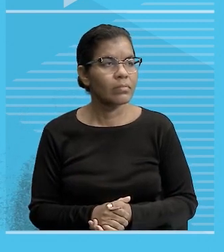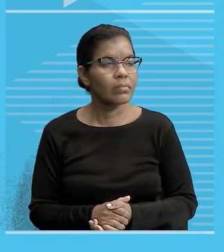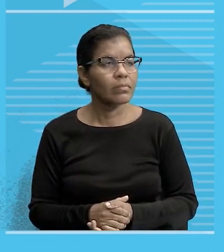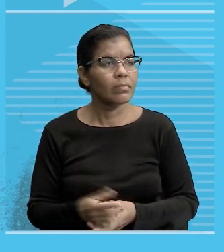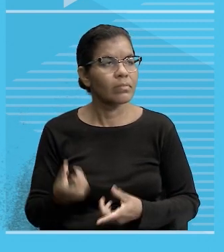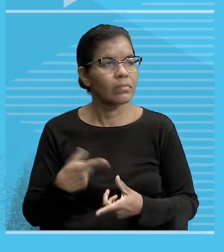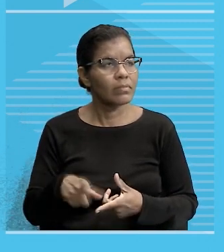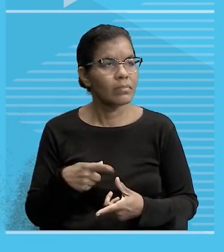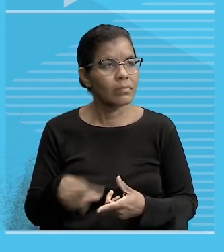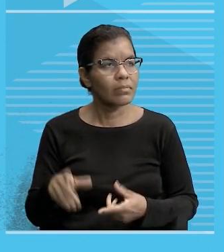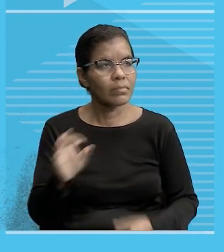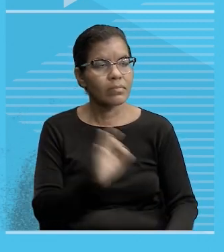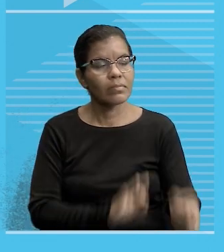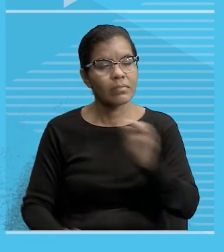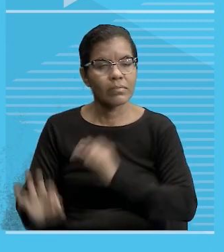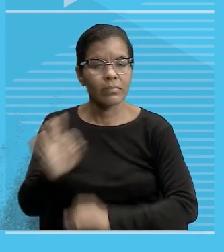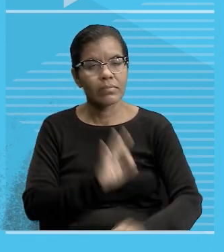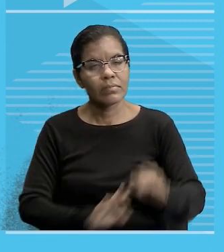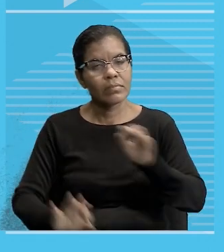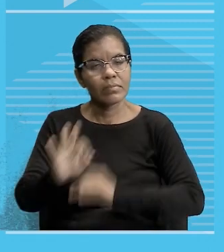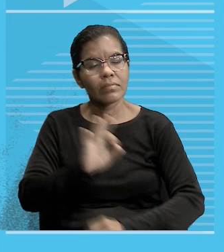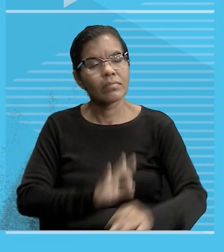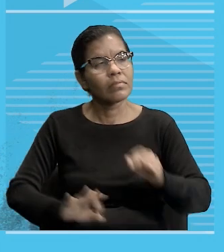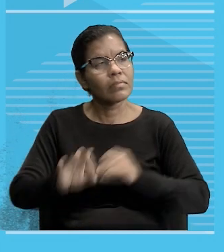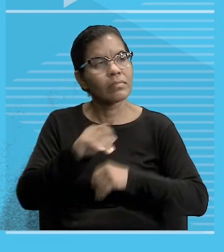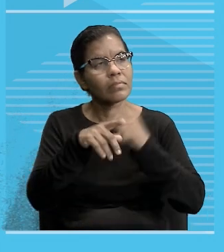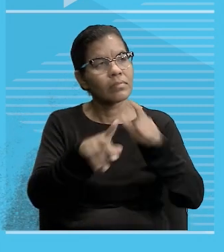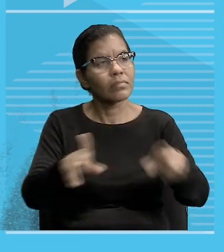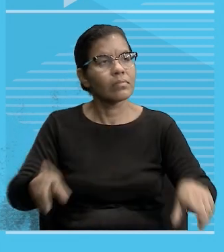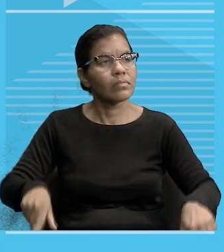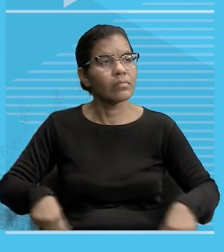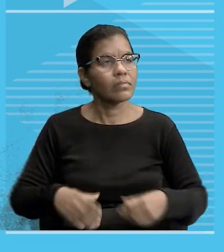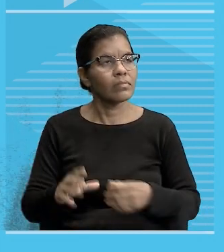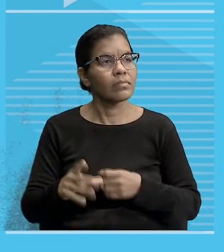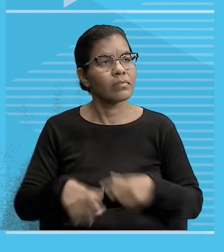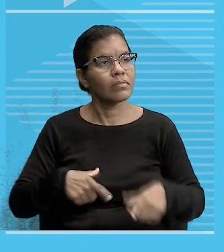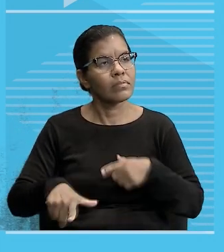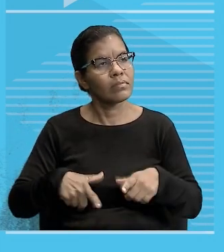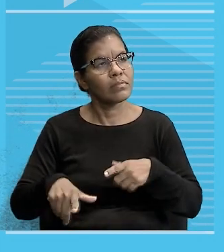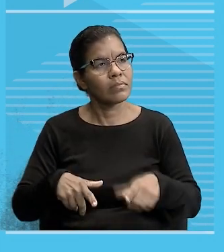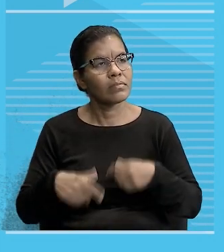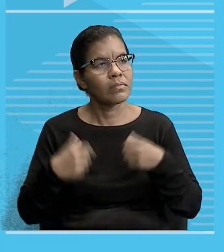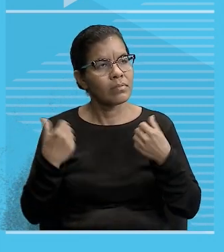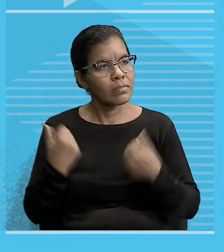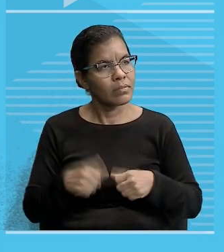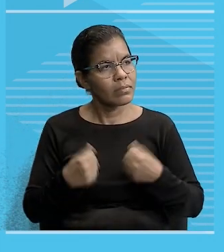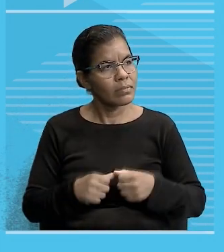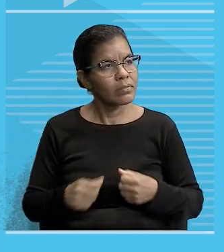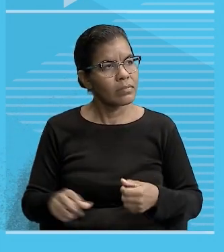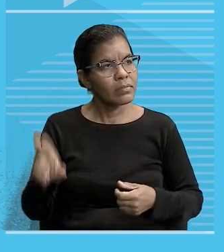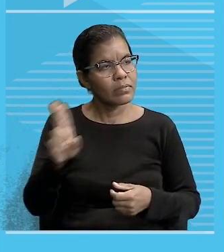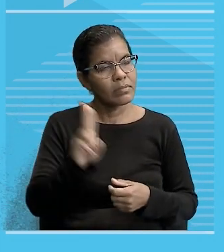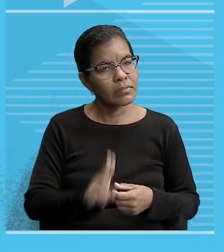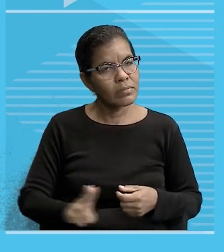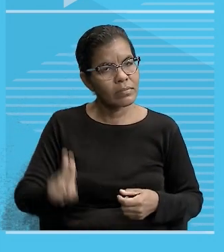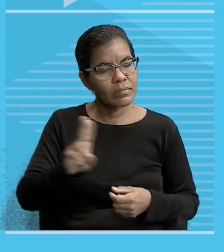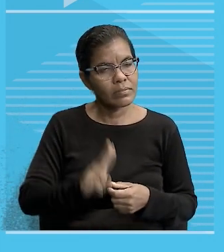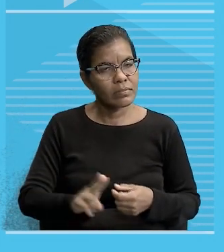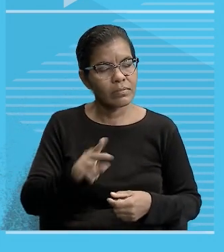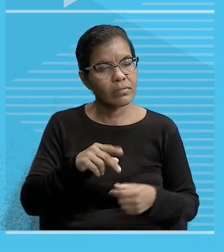quando há problemas com a organização do ambiente trabalho é possível